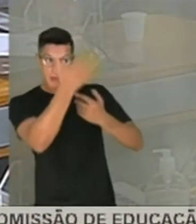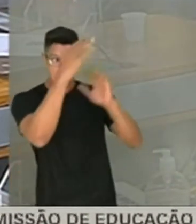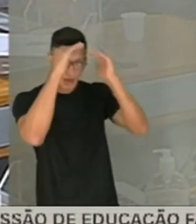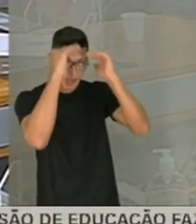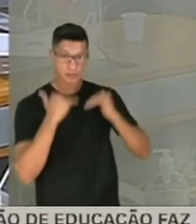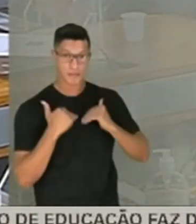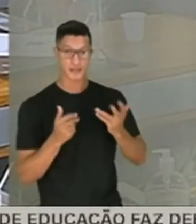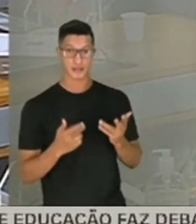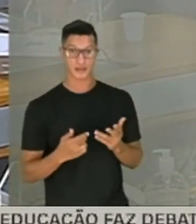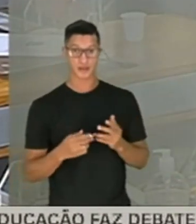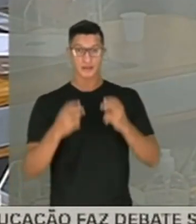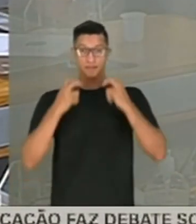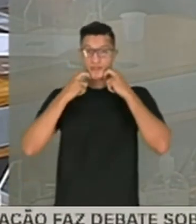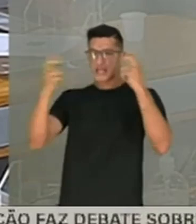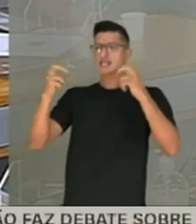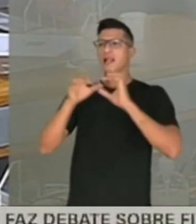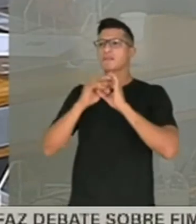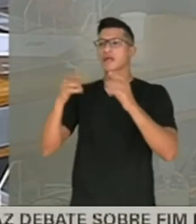vontade